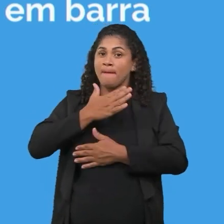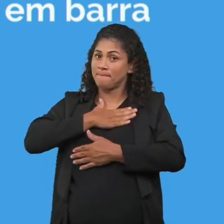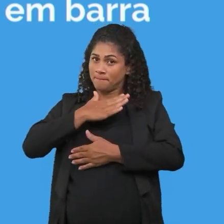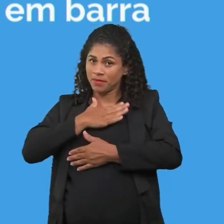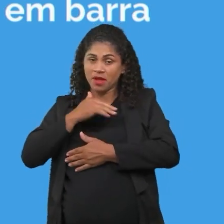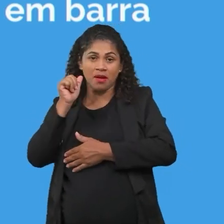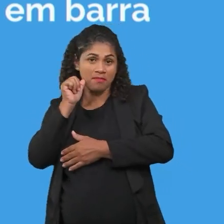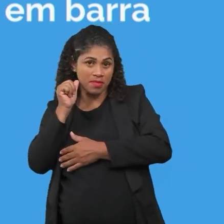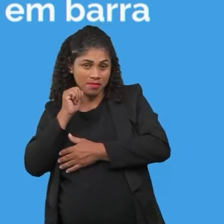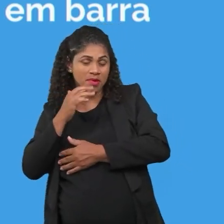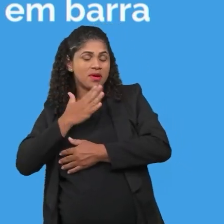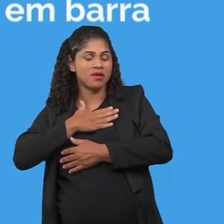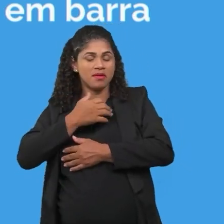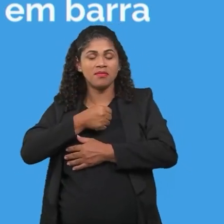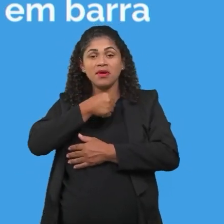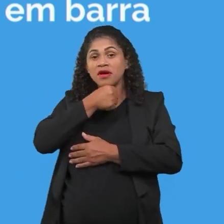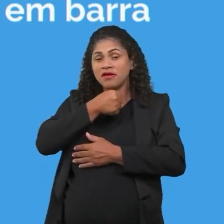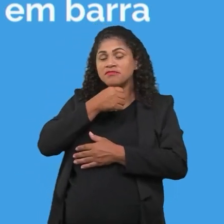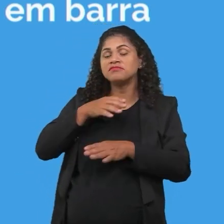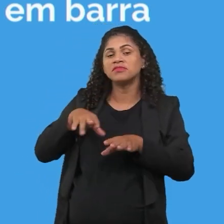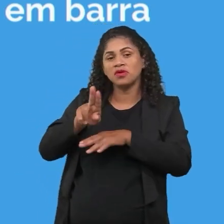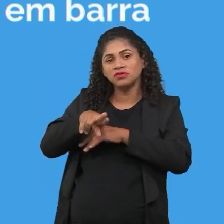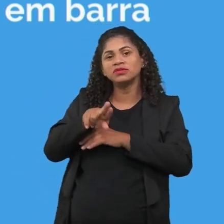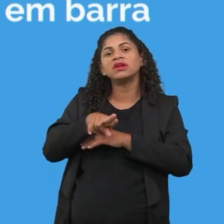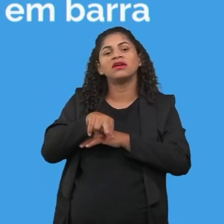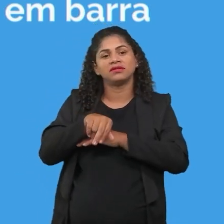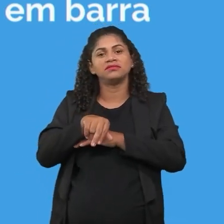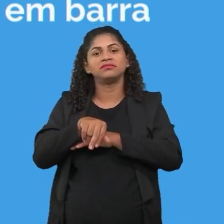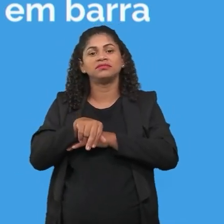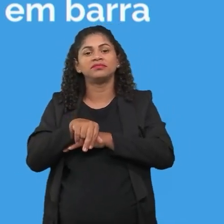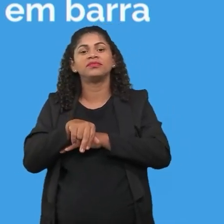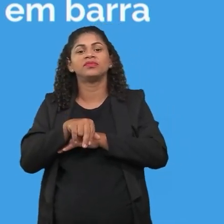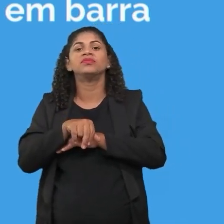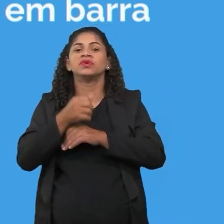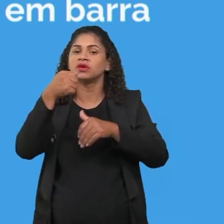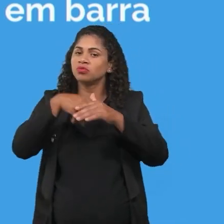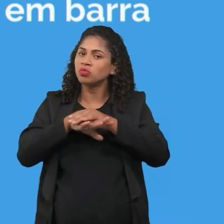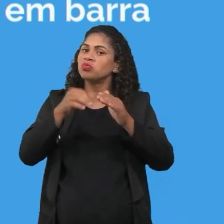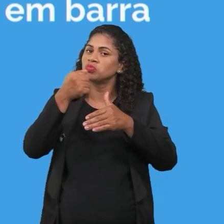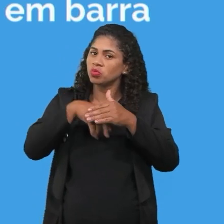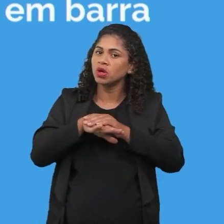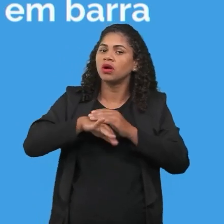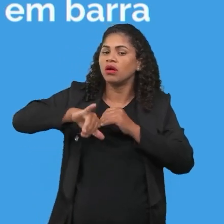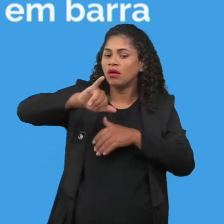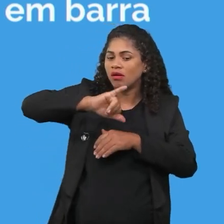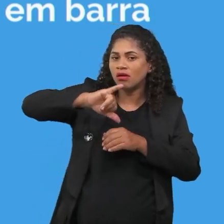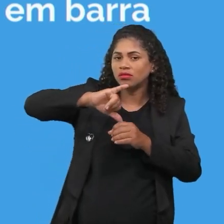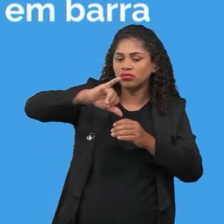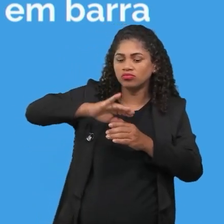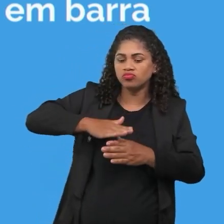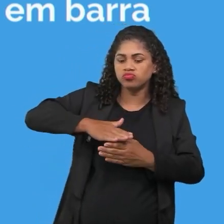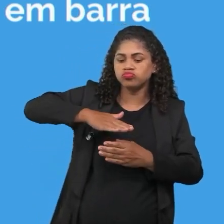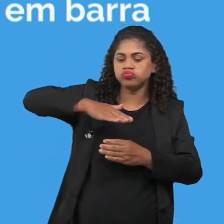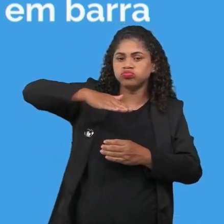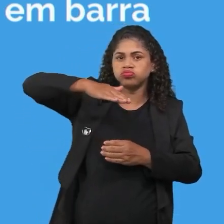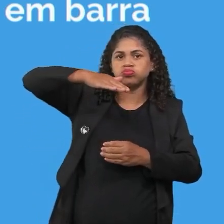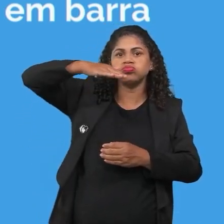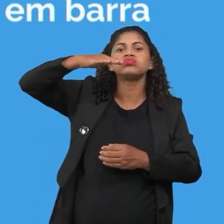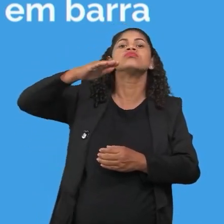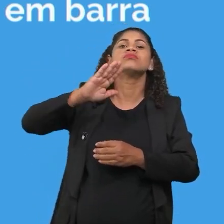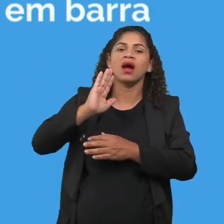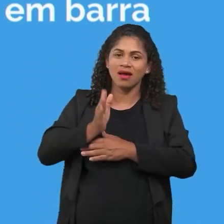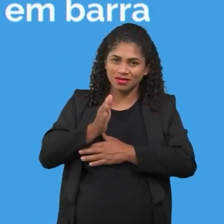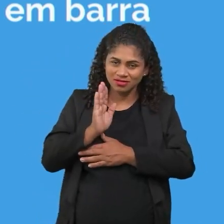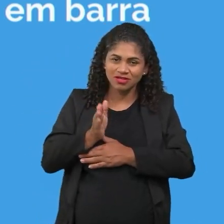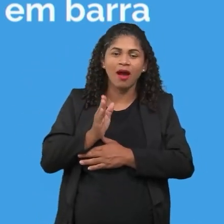também faziam esse tipo de sabão. Então elas utilizavam, minha mãe ia guardando ali o óleo, e aí quando juntava ali uma quantidade